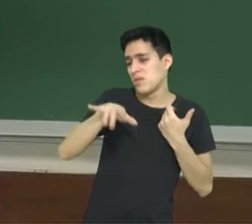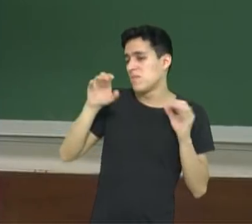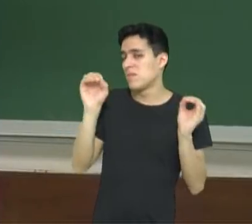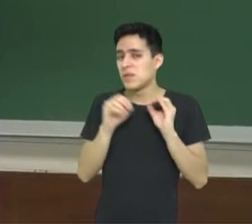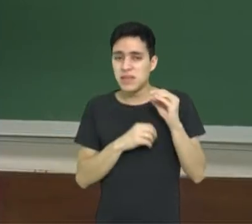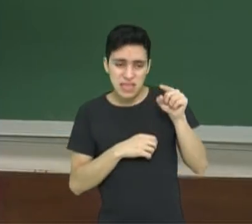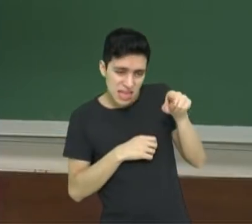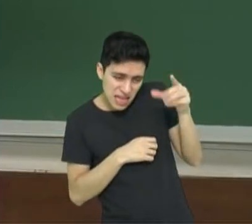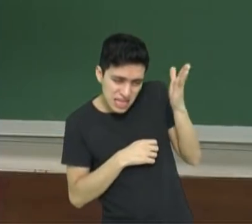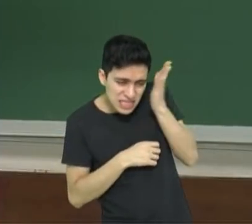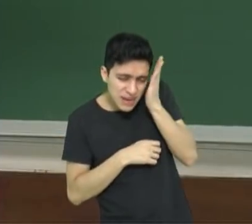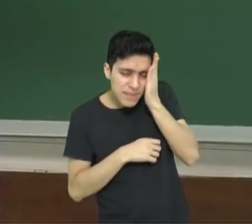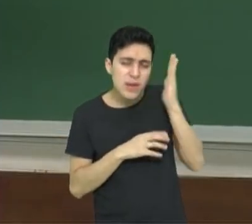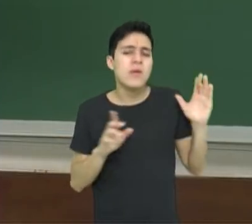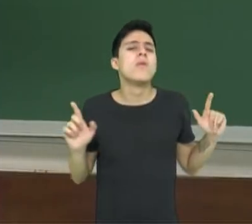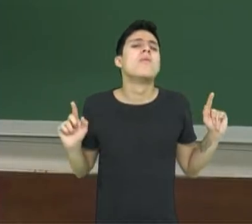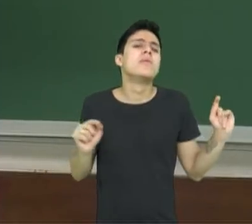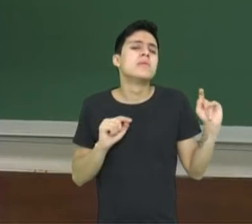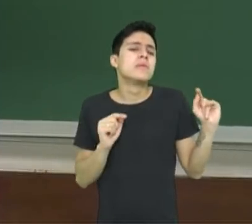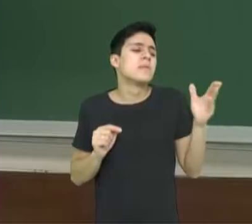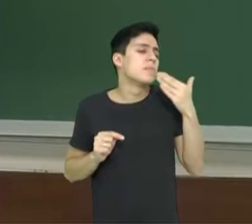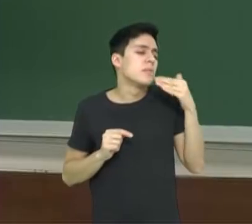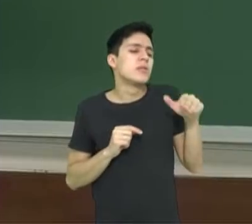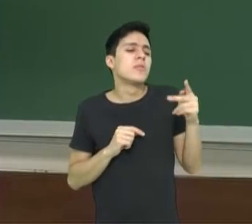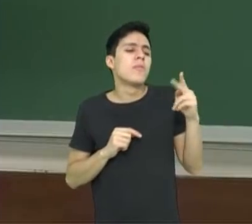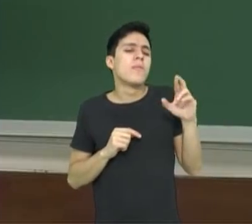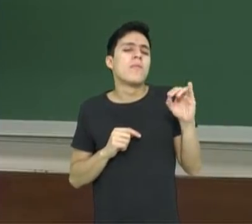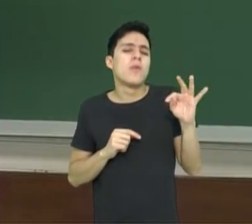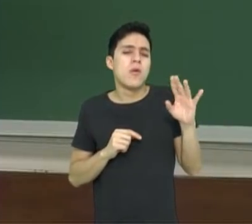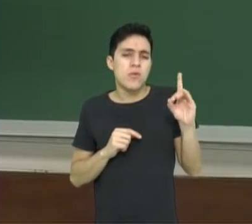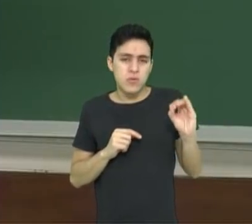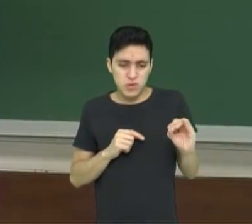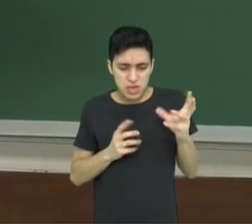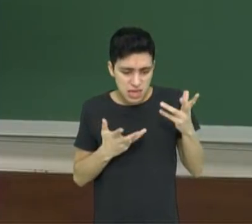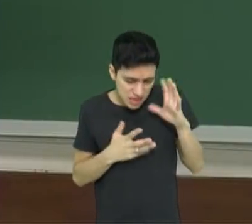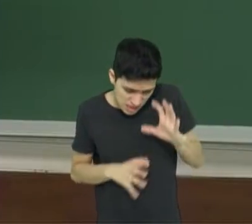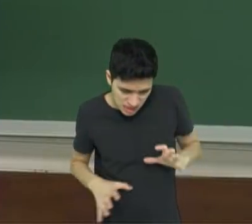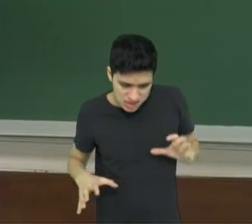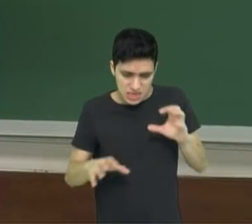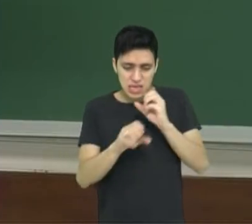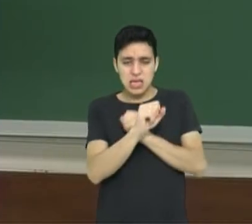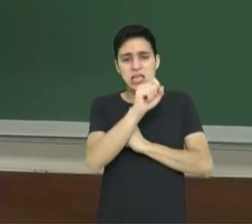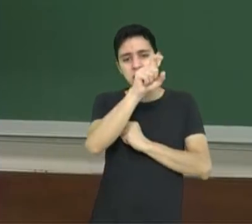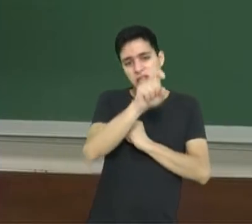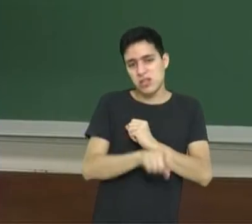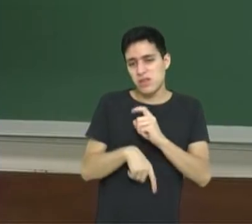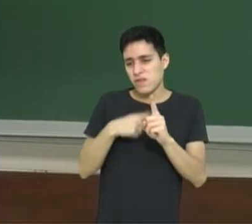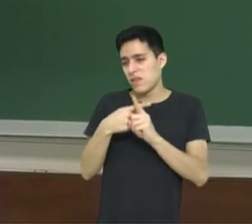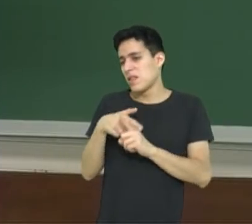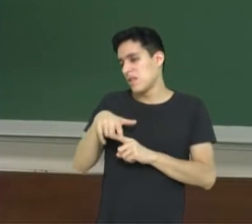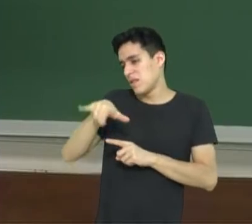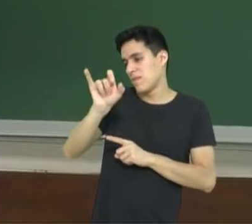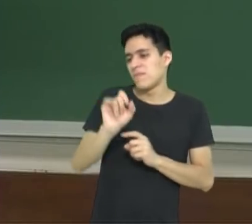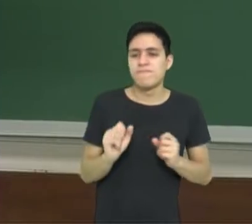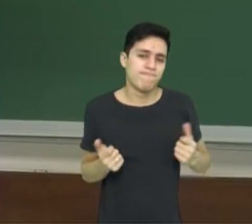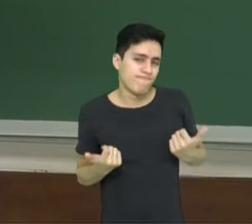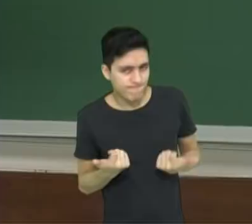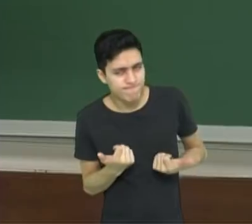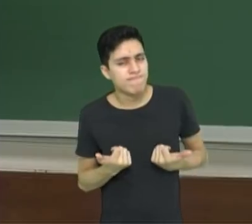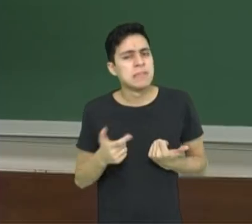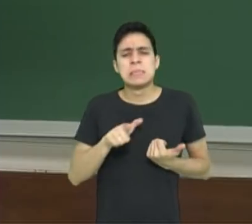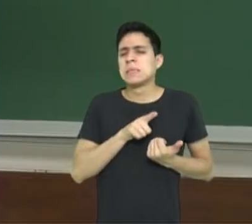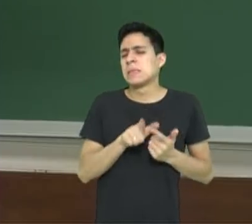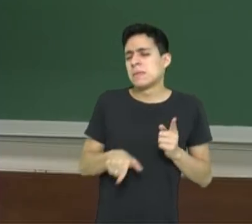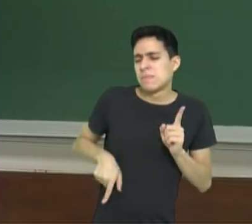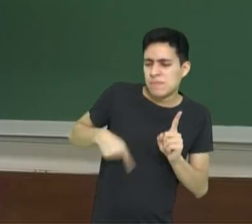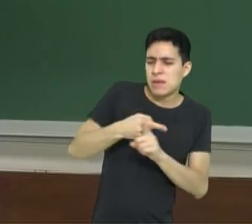O bonito do problema quer o produto xy. Ele quer saber quanto que é x vezes y. Então, tem mais